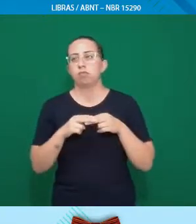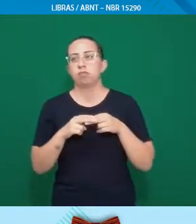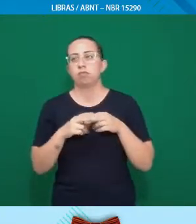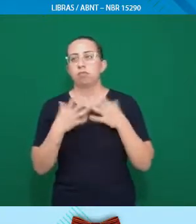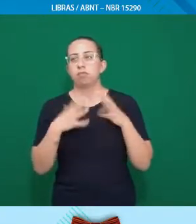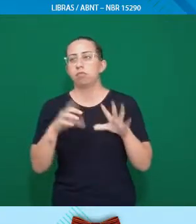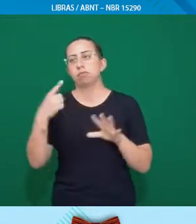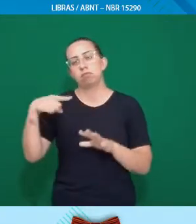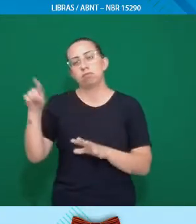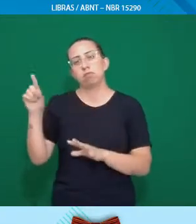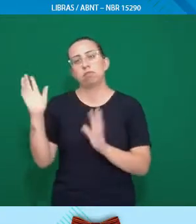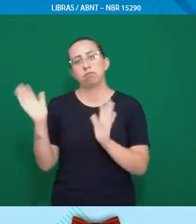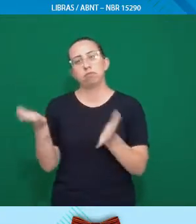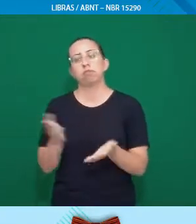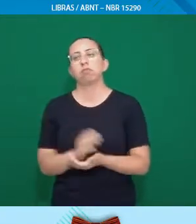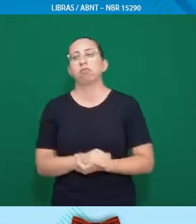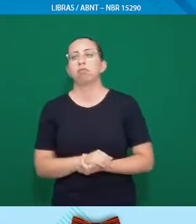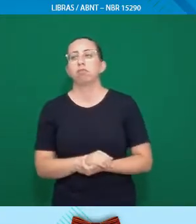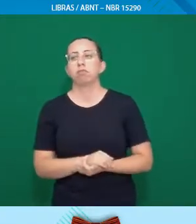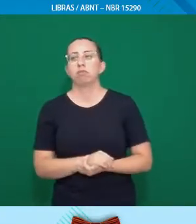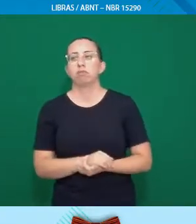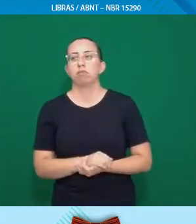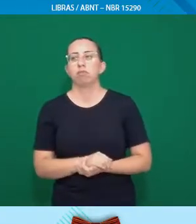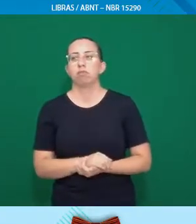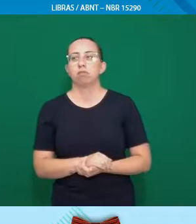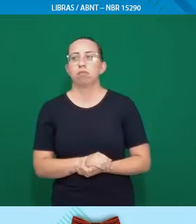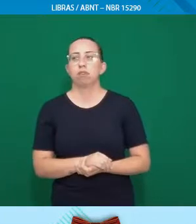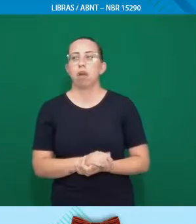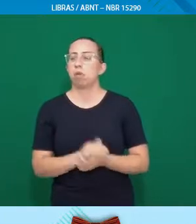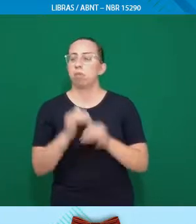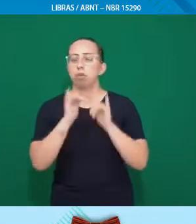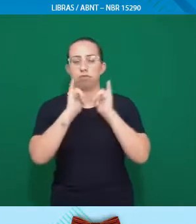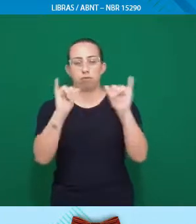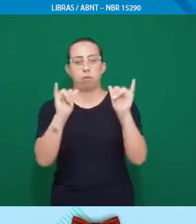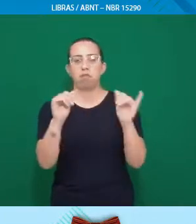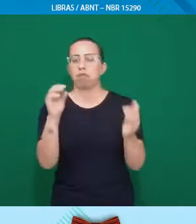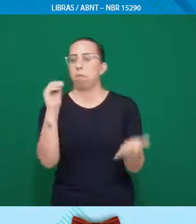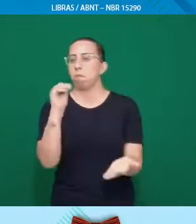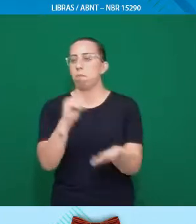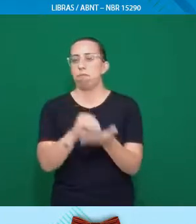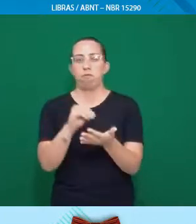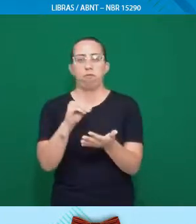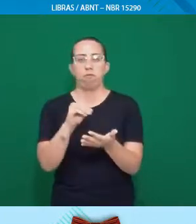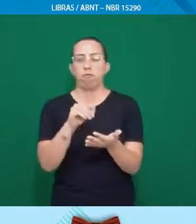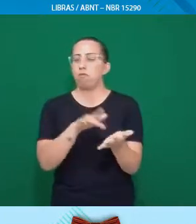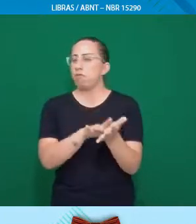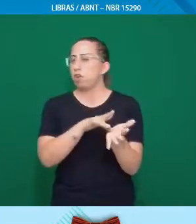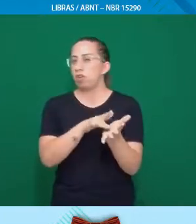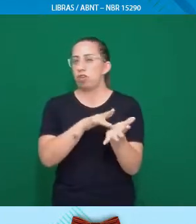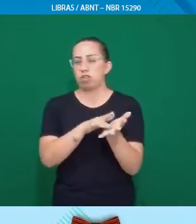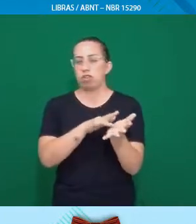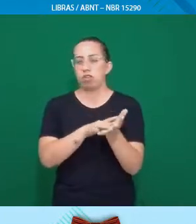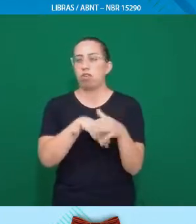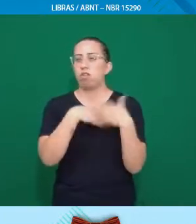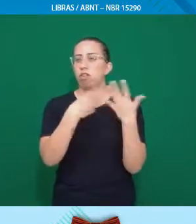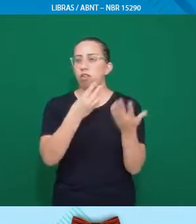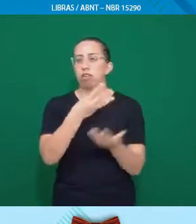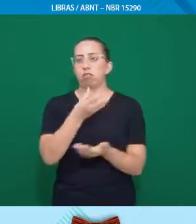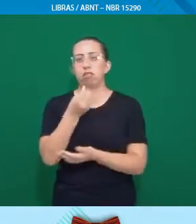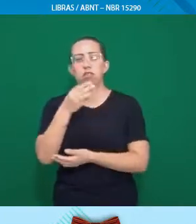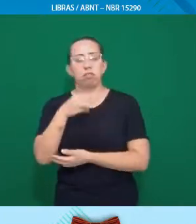em ir lá hoje nesta noite porque é uma propaganda falsa porque lá dar 36 milhões